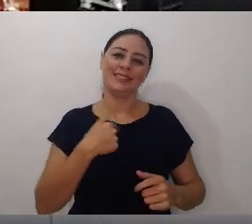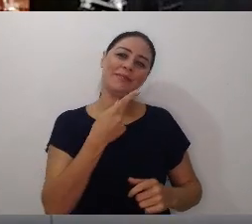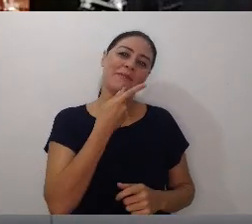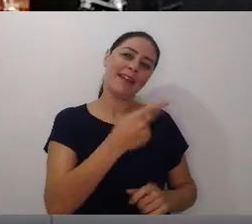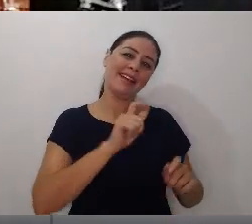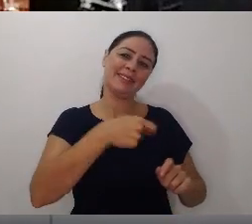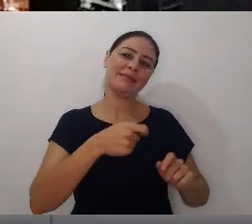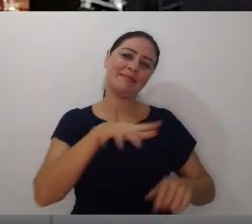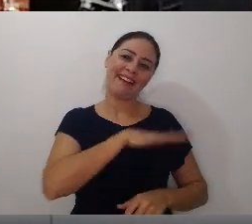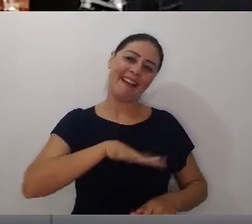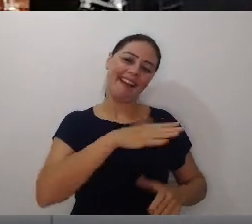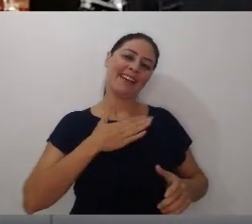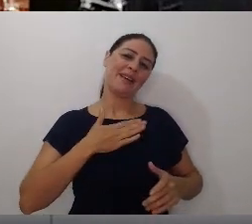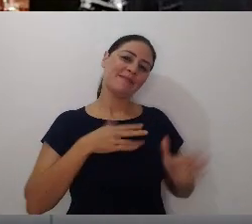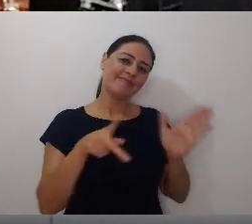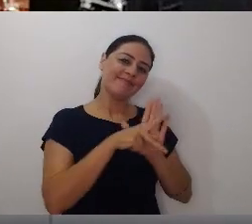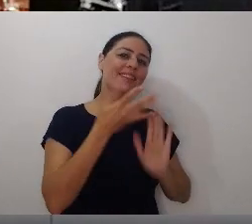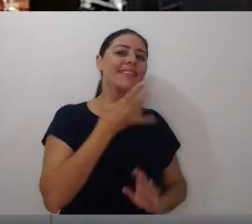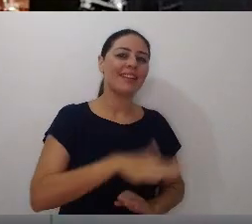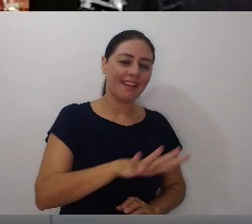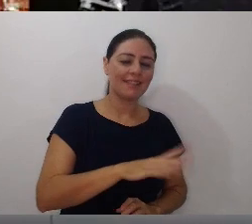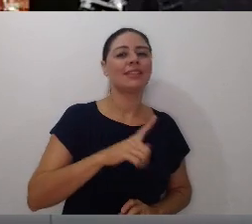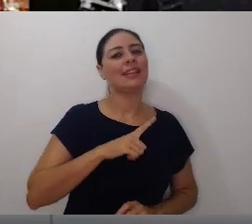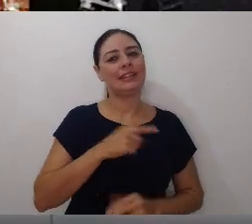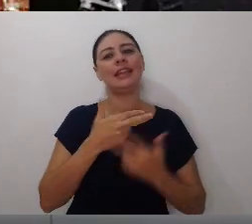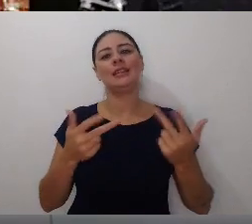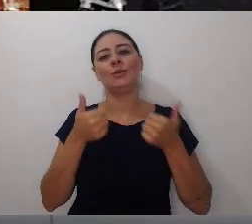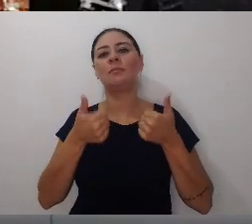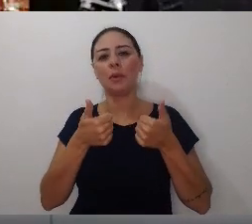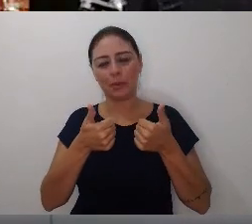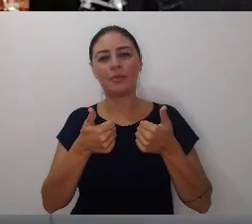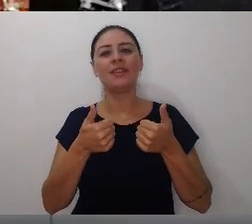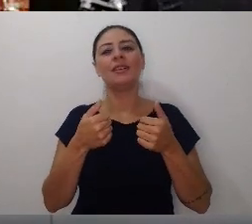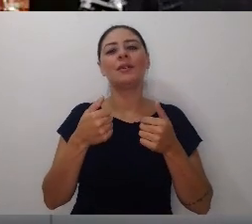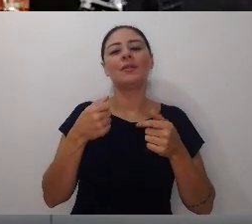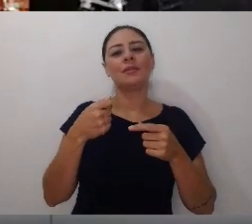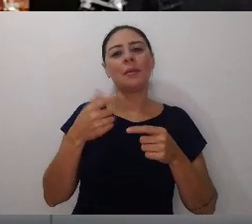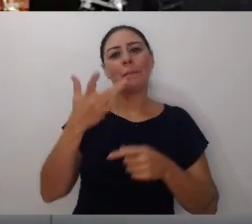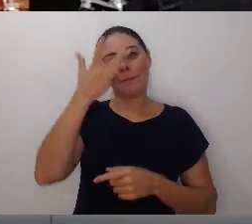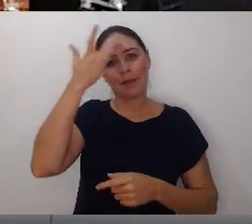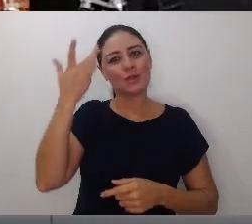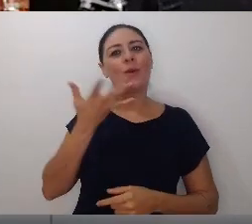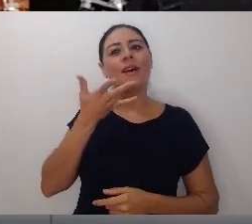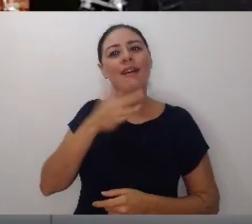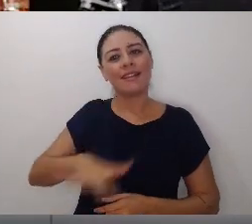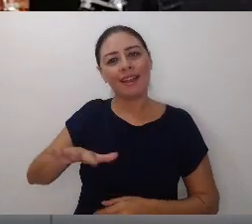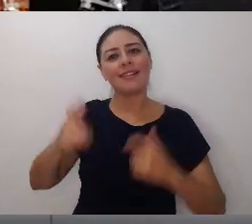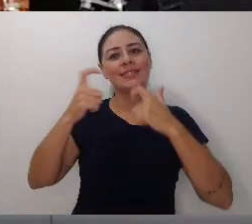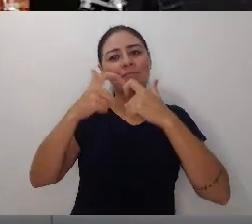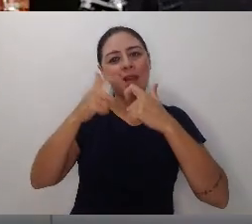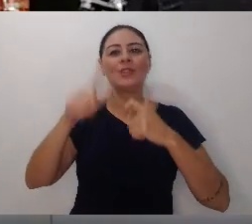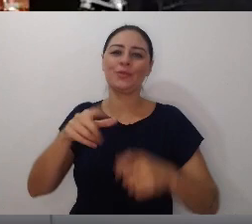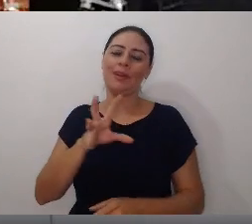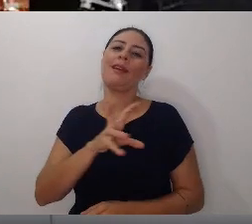pediatras, puxando um pouco a sardinha para o meu, né? Para o meu lado, eles têm isso de bom. Eles têm isso de bom.